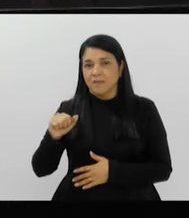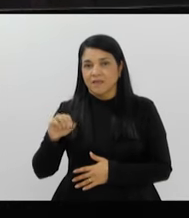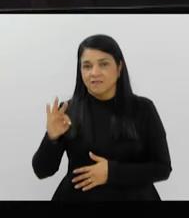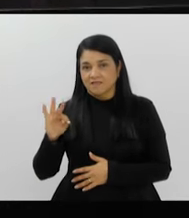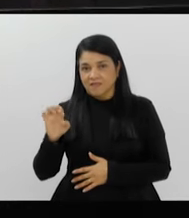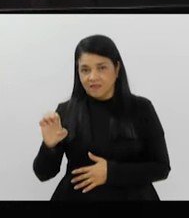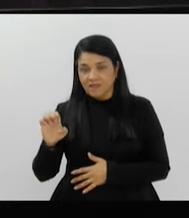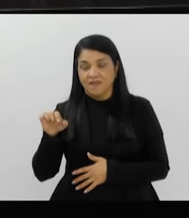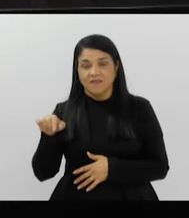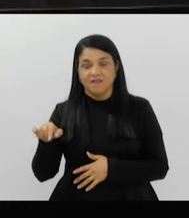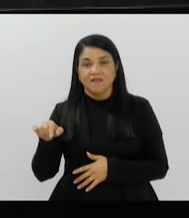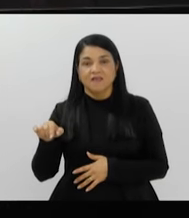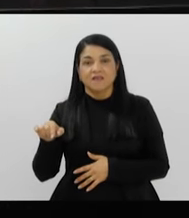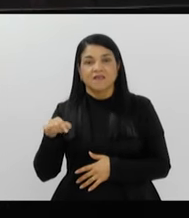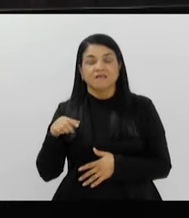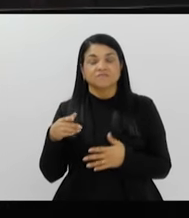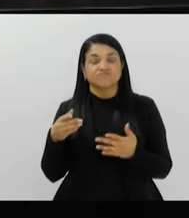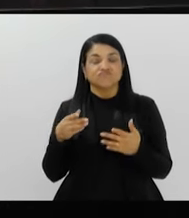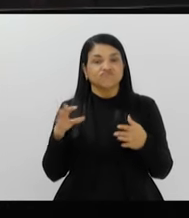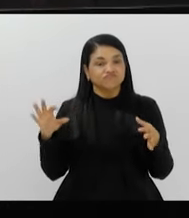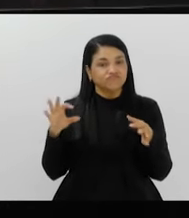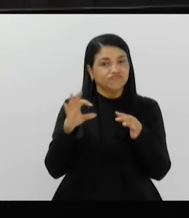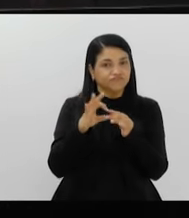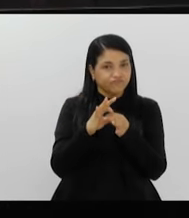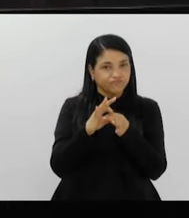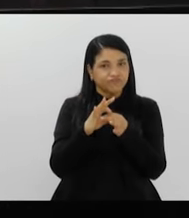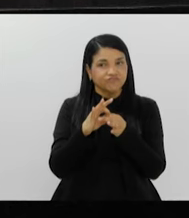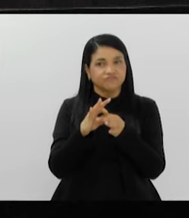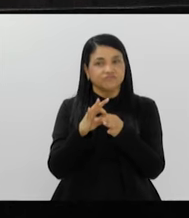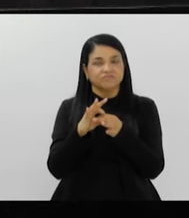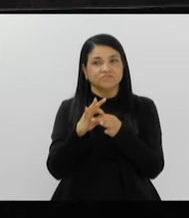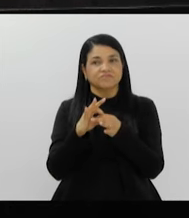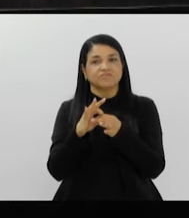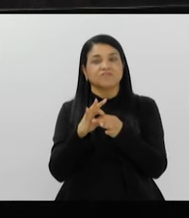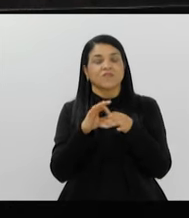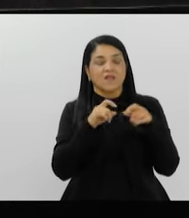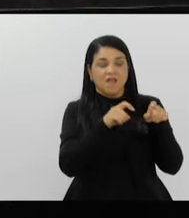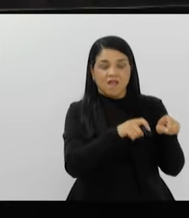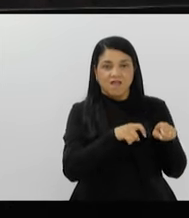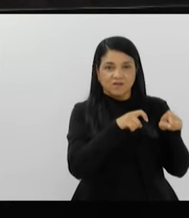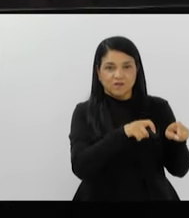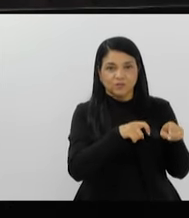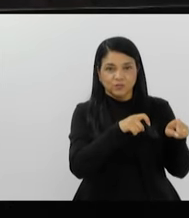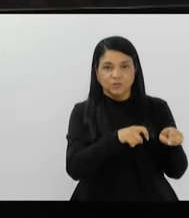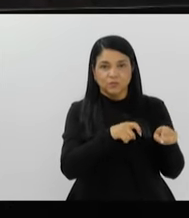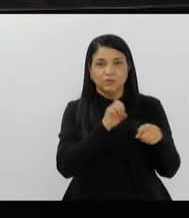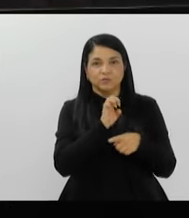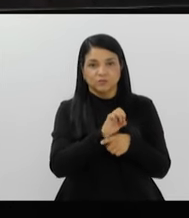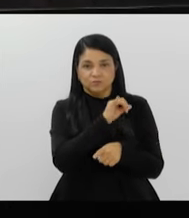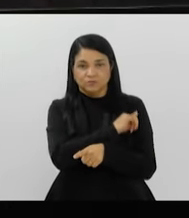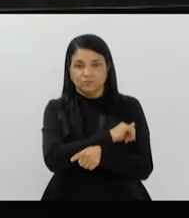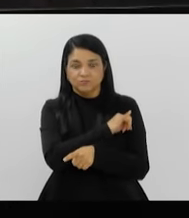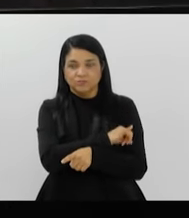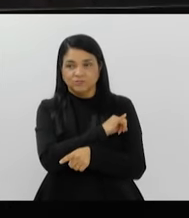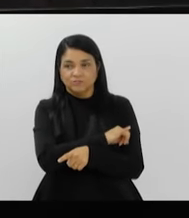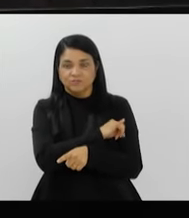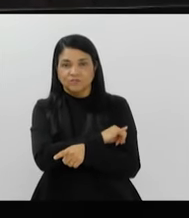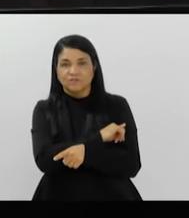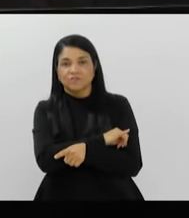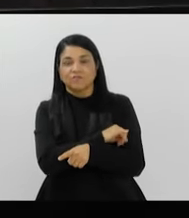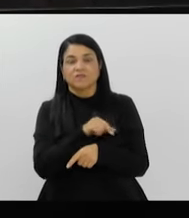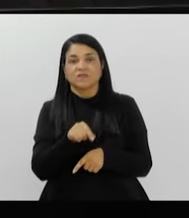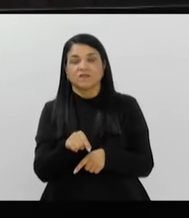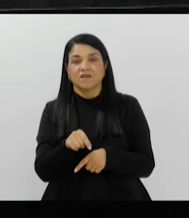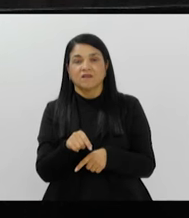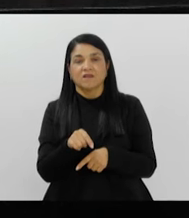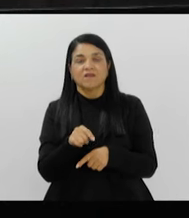estamos falando nesse momento, vinculada também à pasta da agricultura, não é, no nosso estado, esse aumento